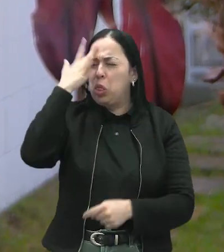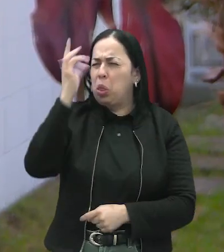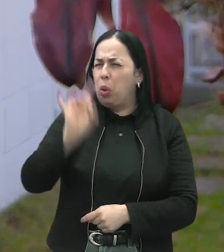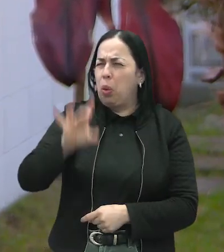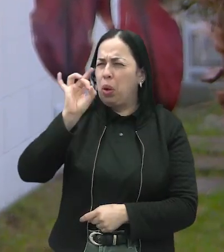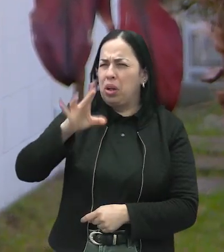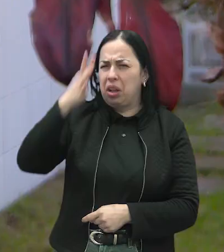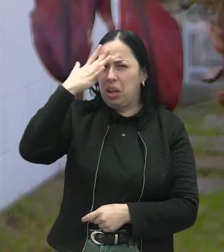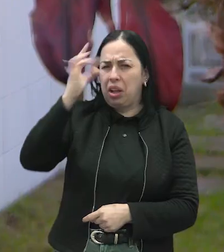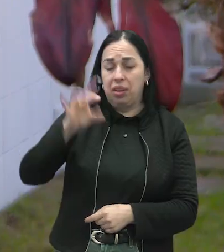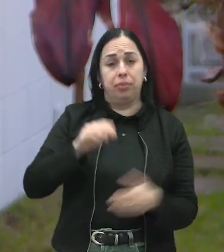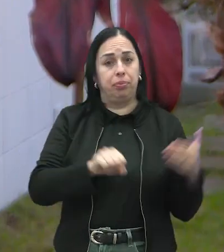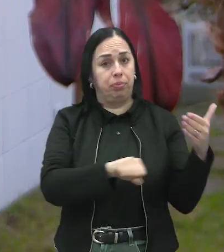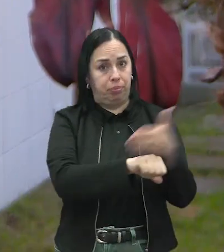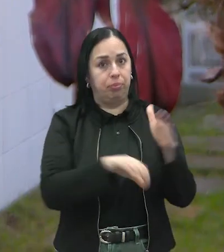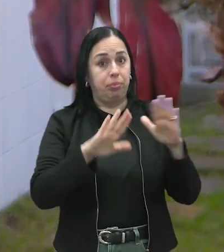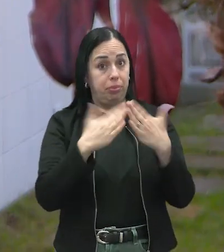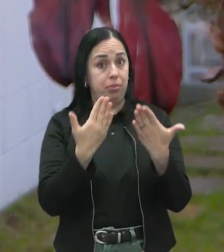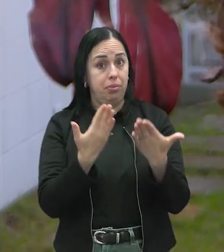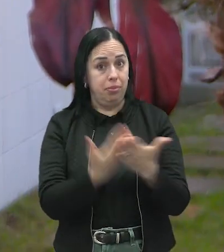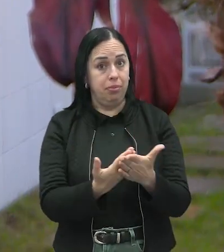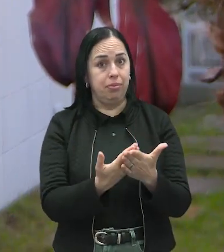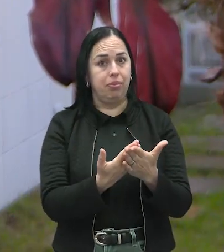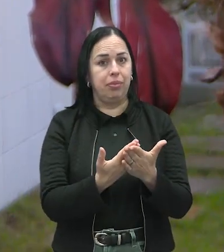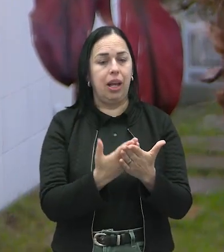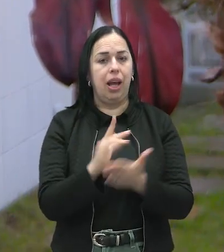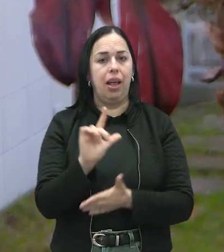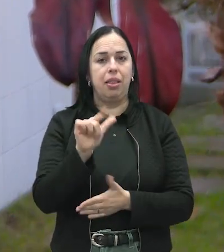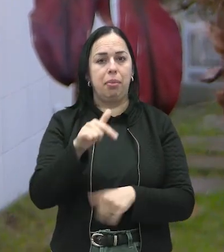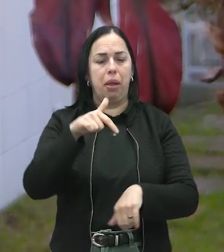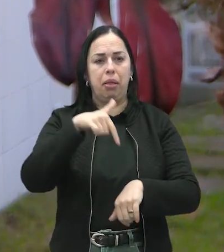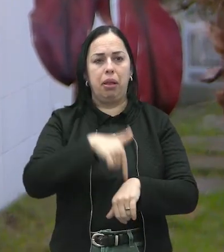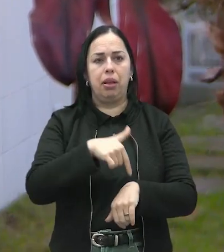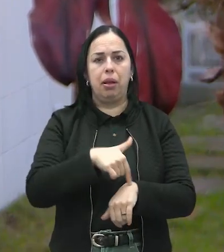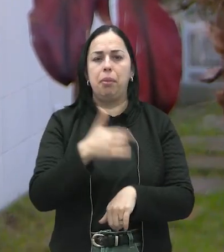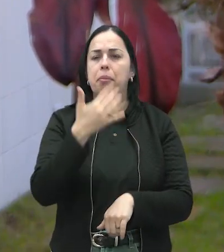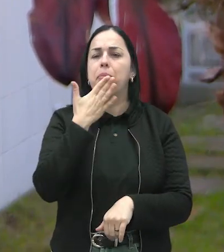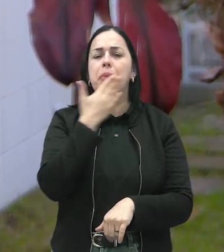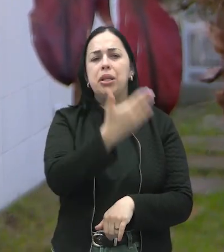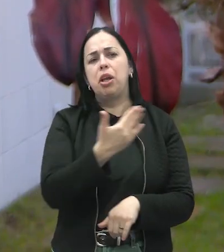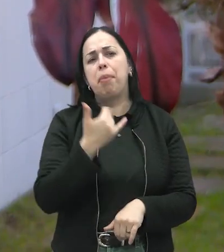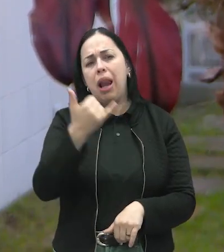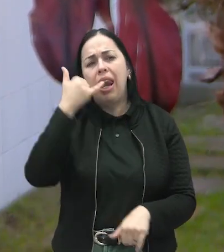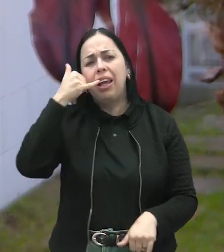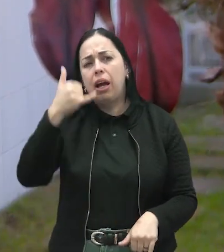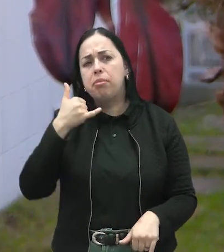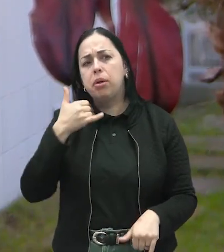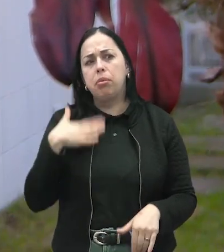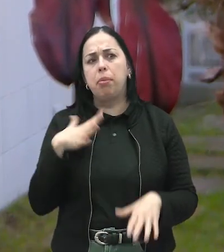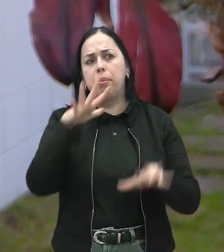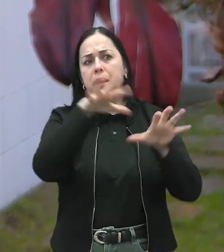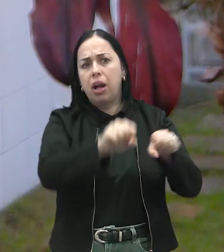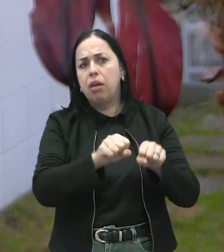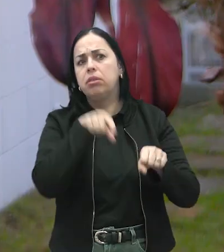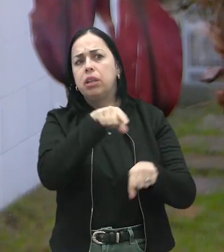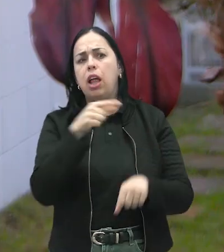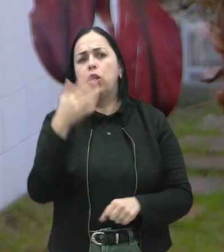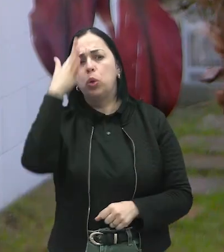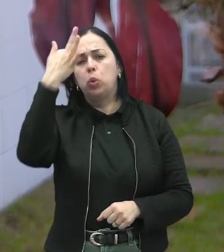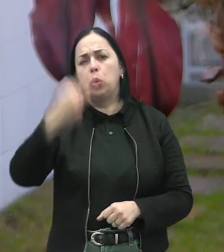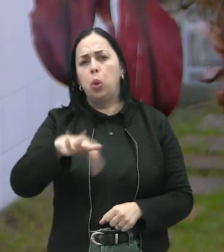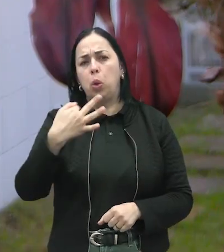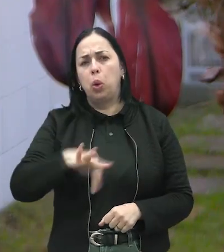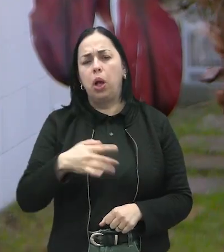muito de dor de cabeça. Ele vinha para a escola e dava uma certa hora, pedia para ligar porque ele estava com dor de cabeça.